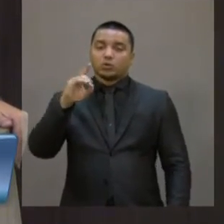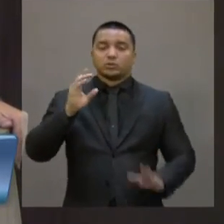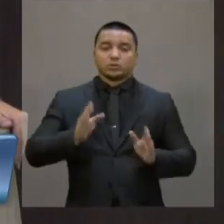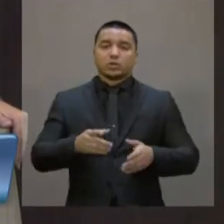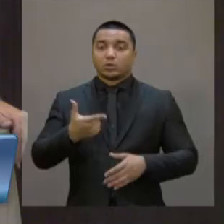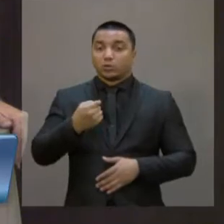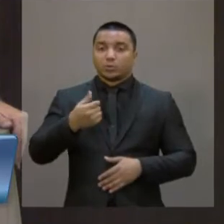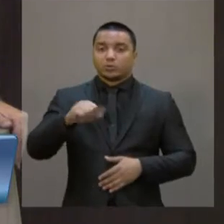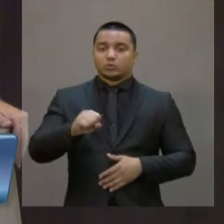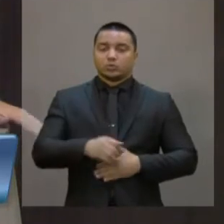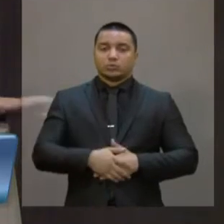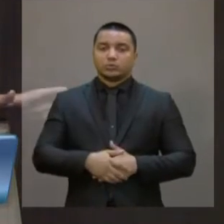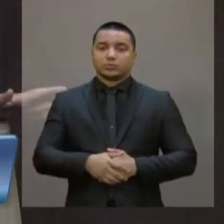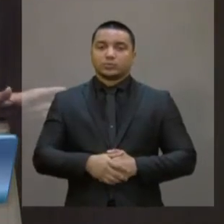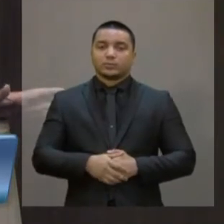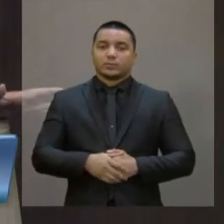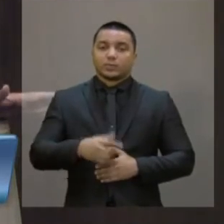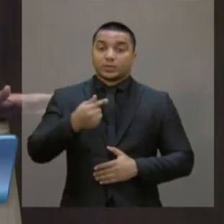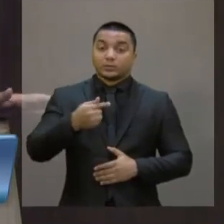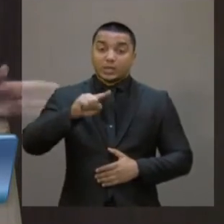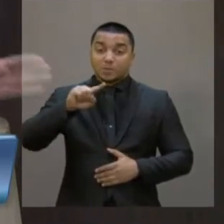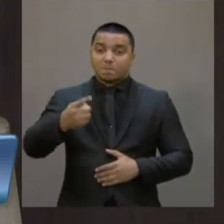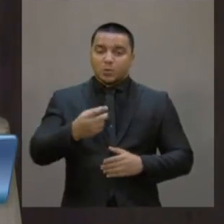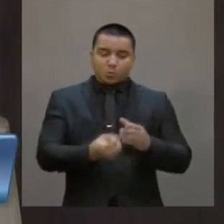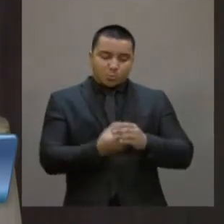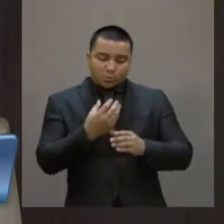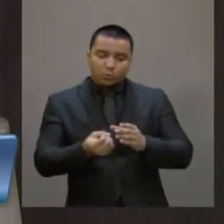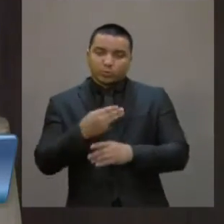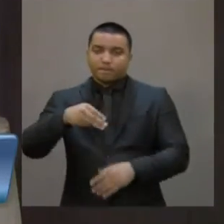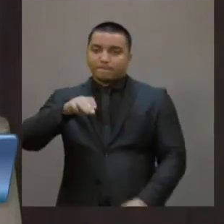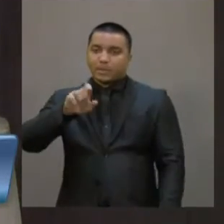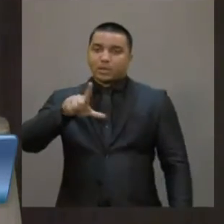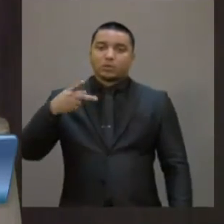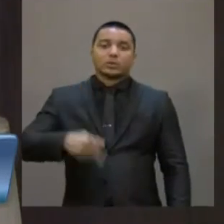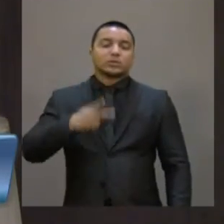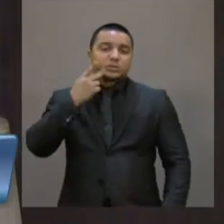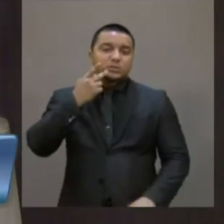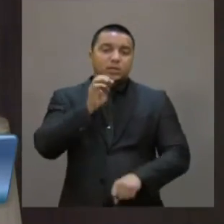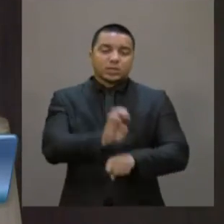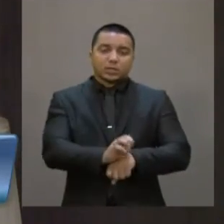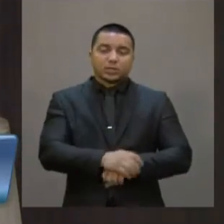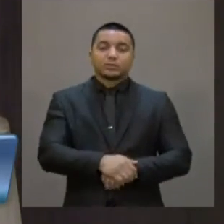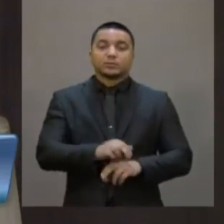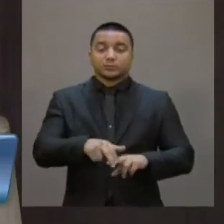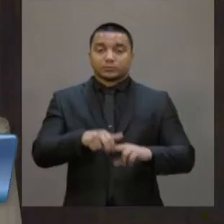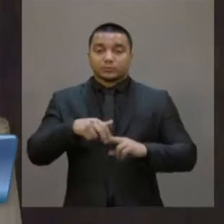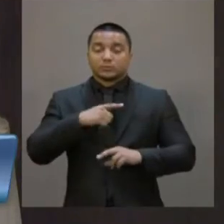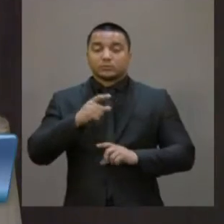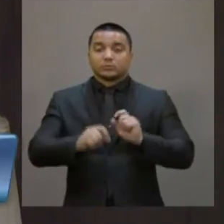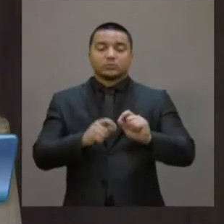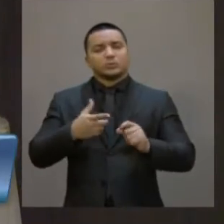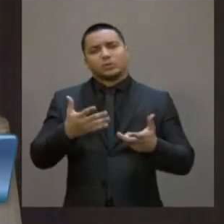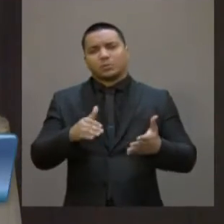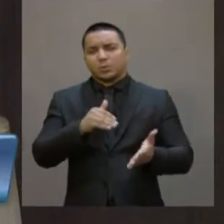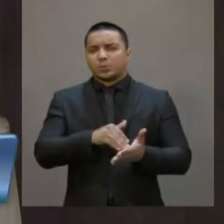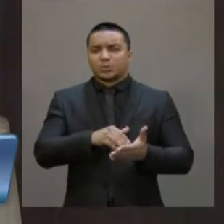em 2018, 7 mil produtores de mel no estado do Ceará, portanto, né, contemos aí pelo menos